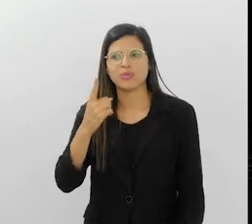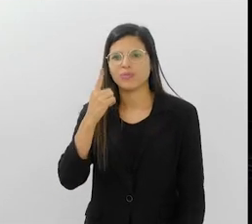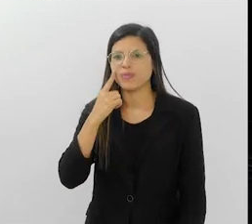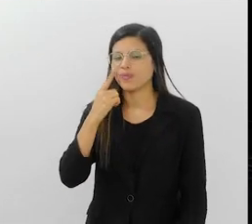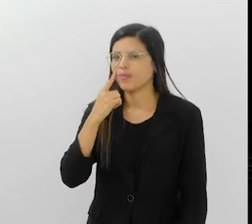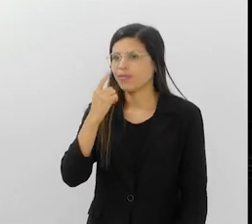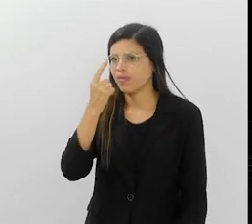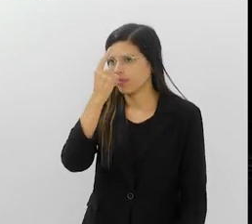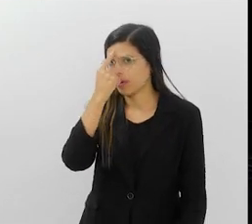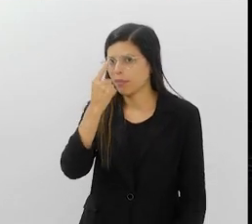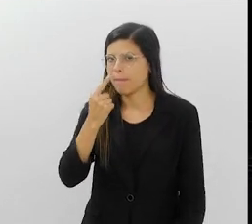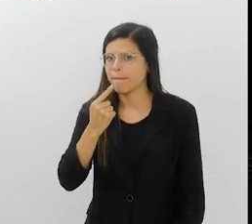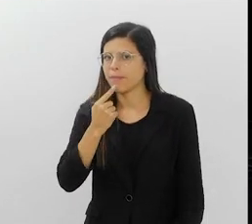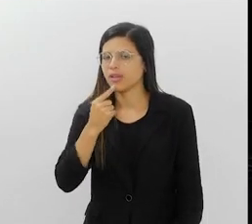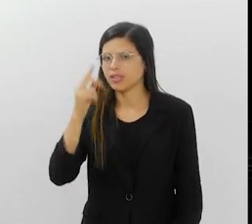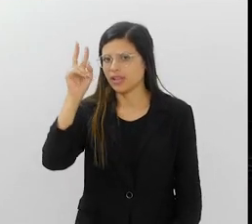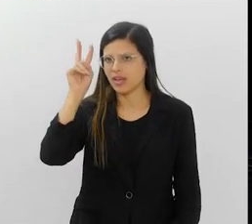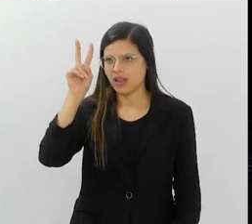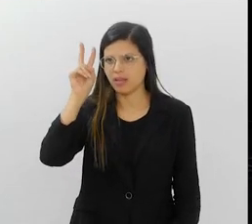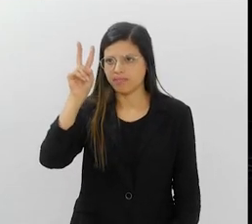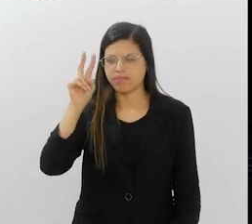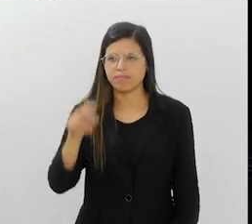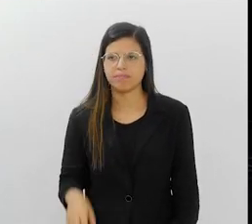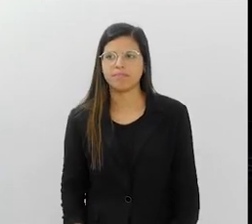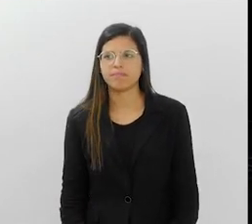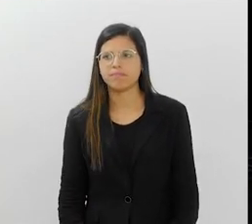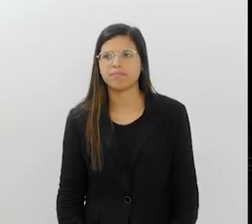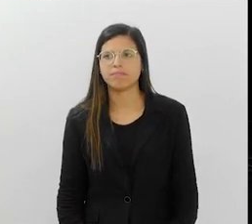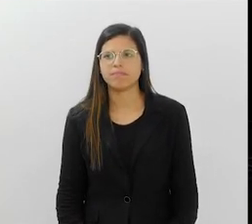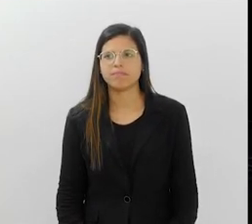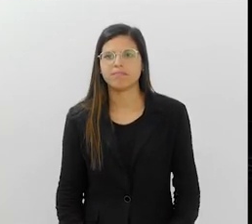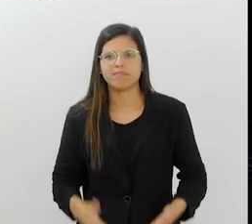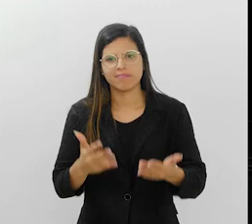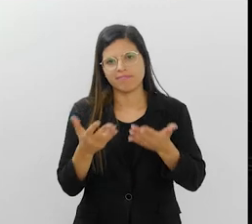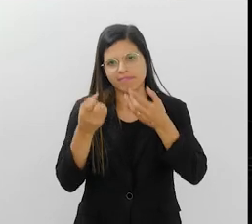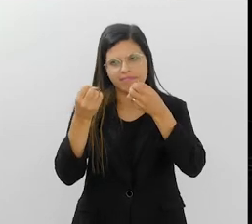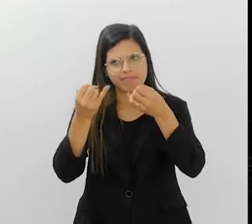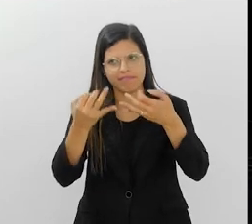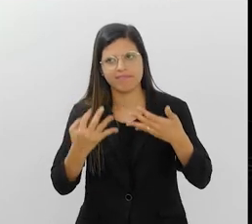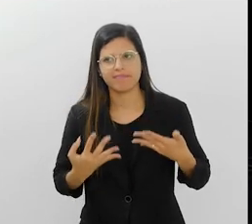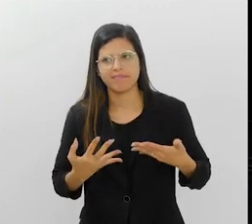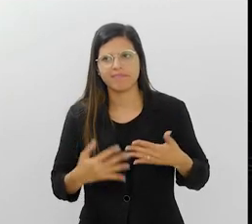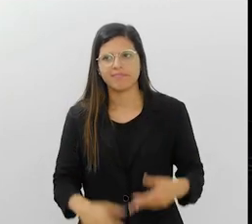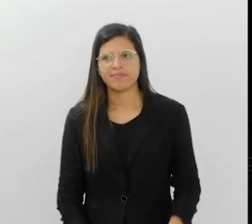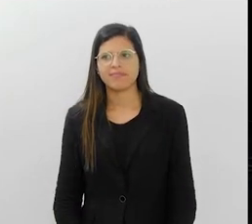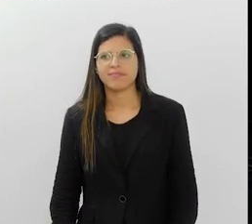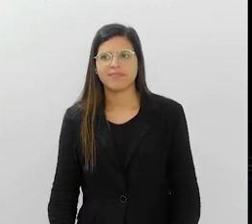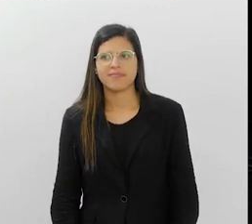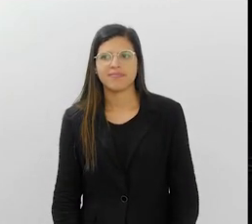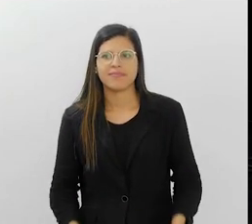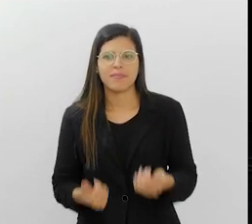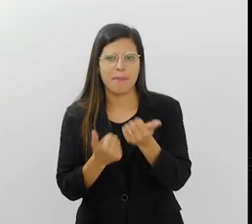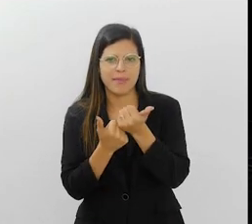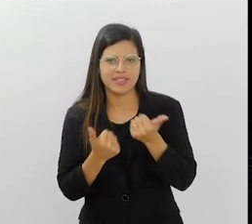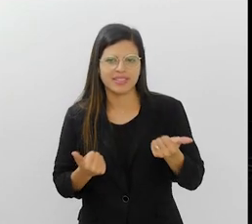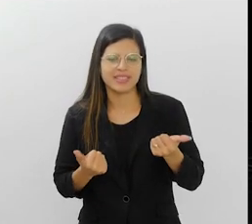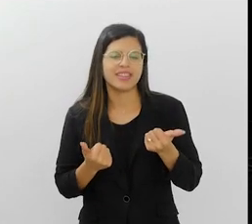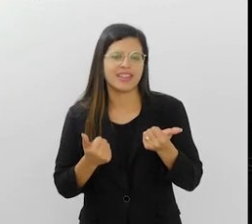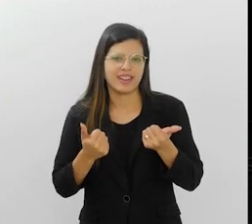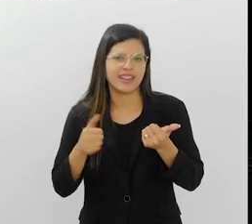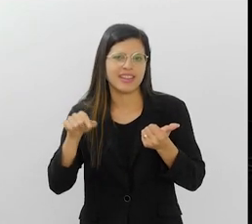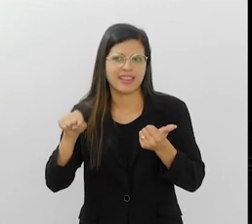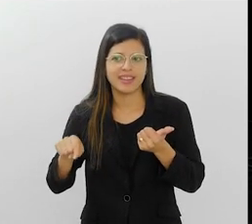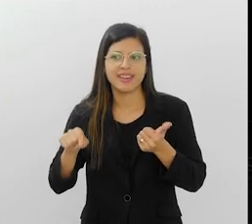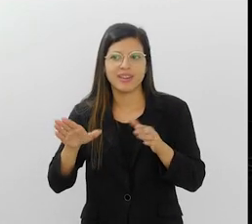aqui? Vamos. E relembrar alguma coisa? Queria que você narrasse um pouco. É minha parceria do